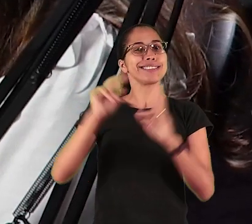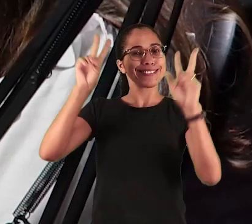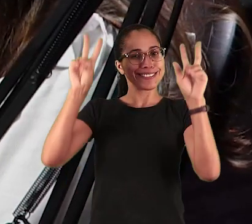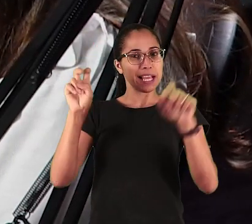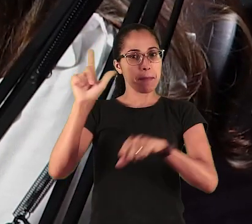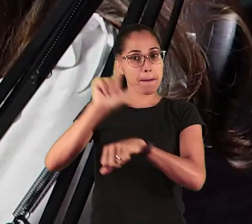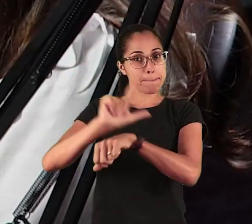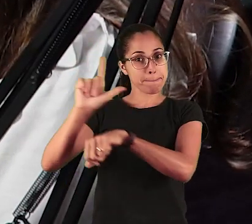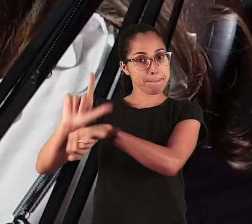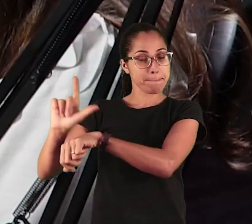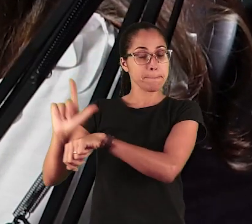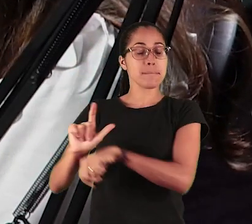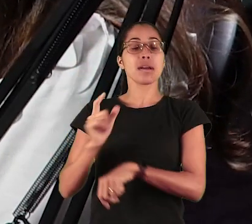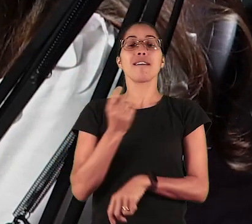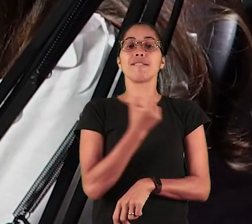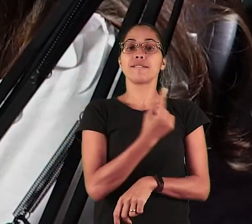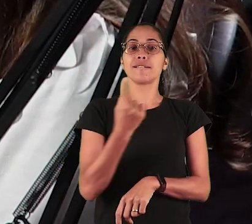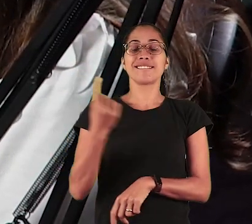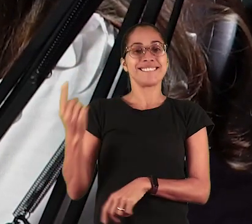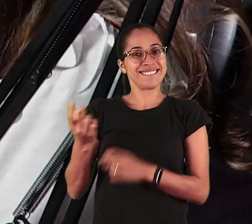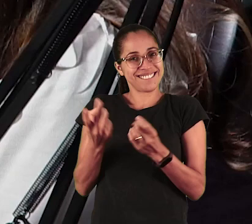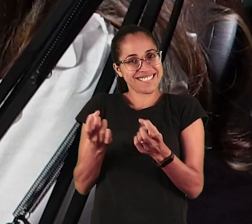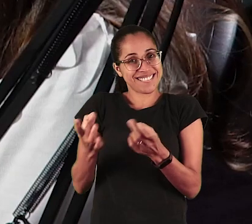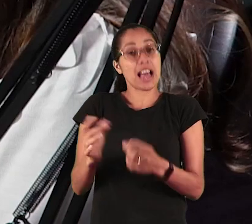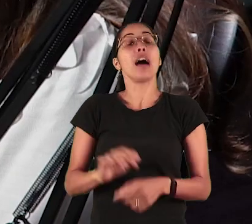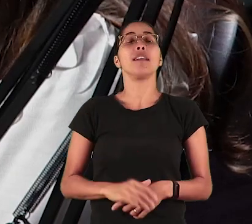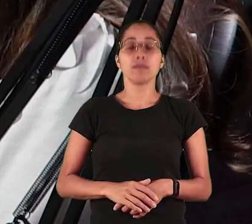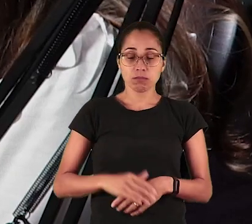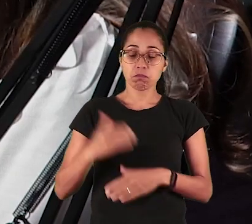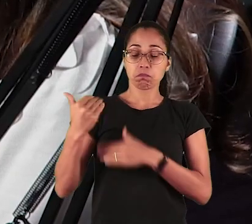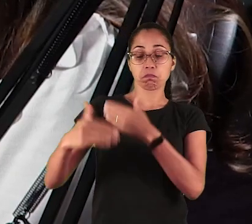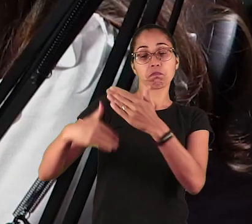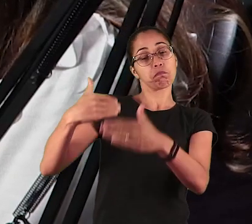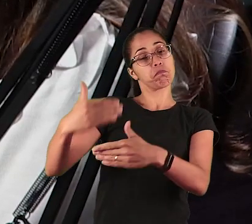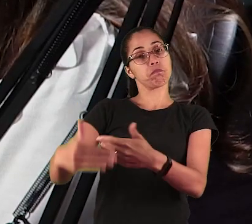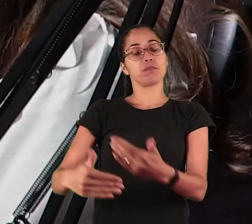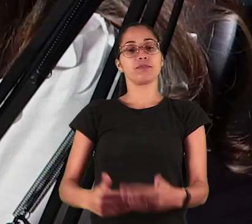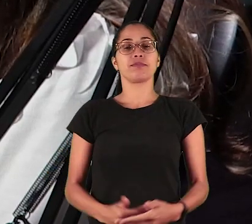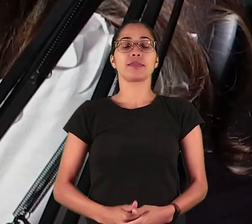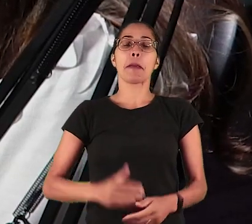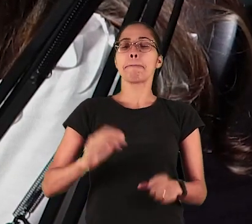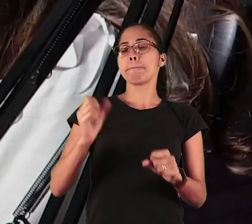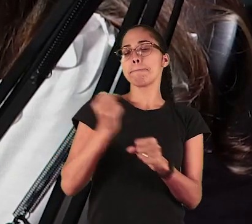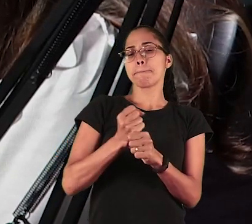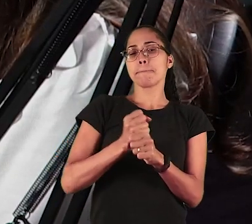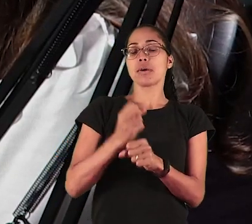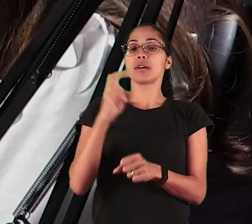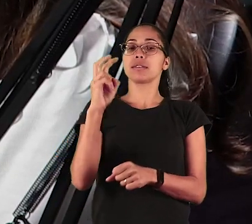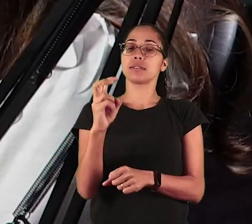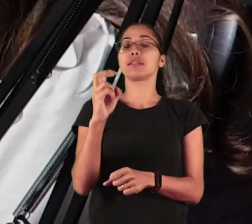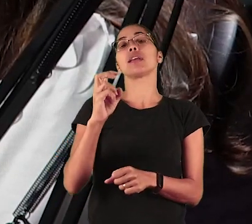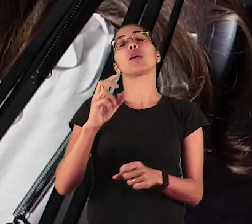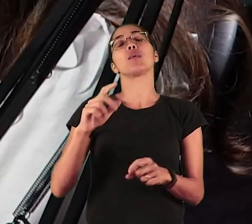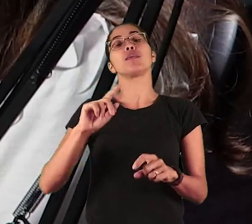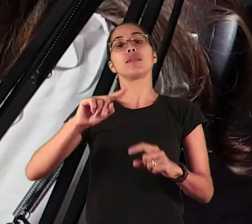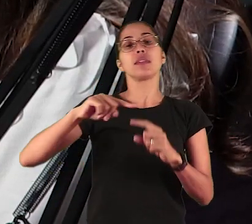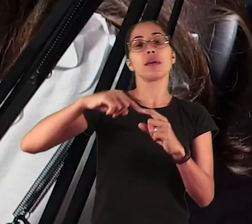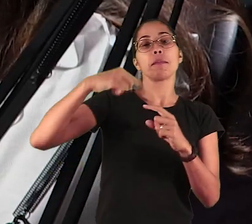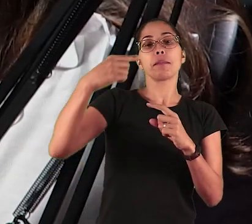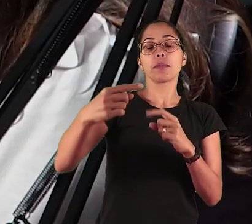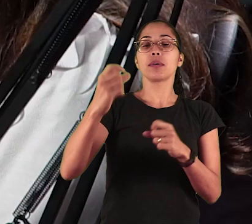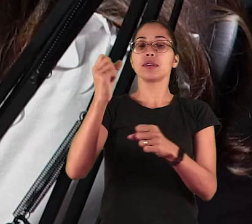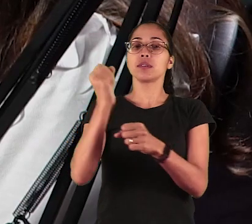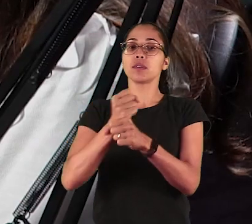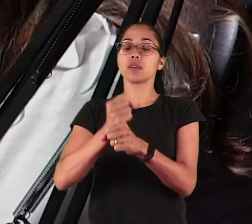né lá no e-mail também tinha feito mais coisas de consumo e varejo e assim foi então foram cinco anos de vida e depois dois anos de